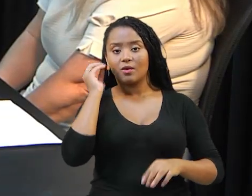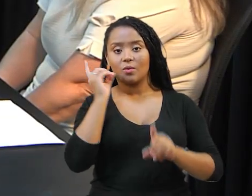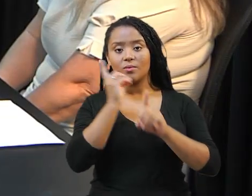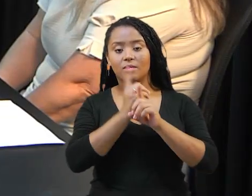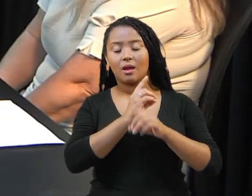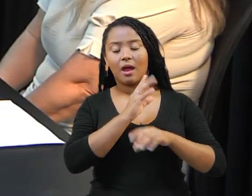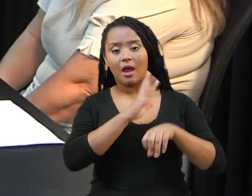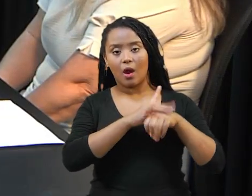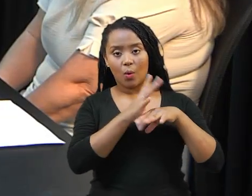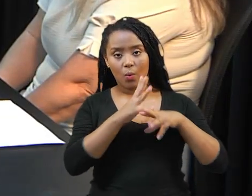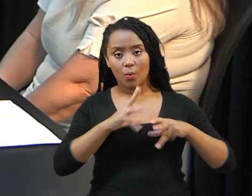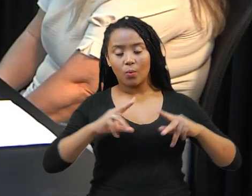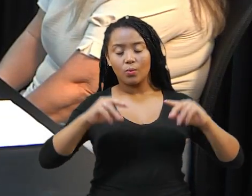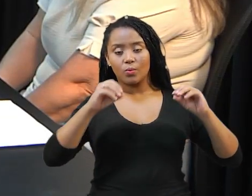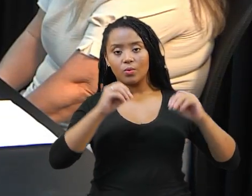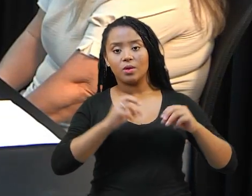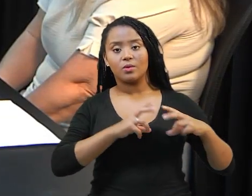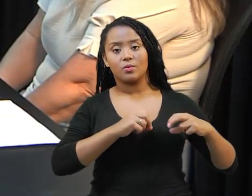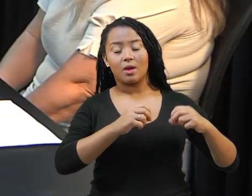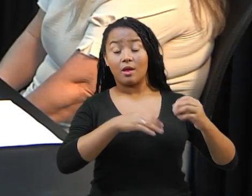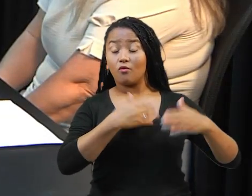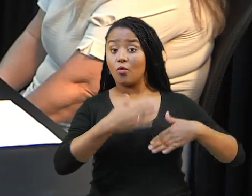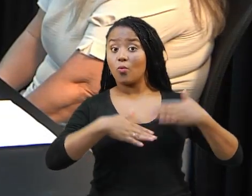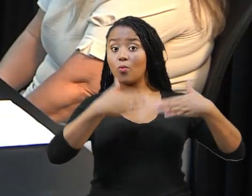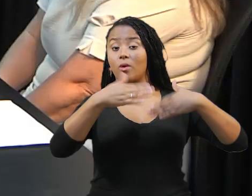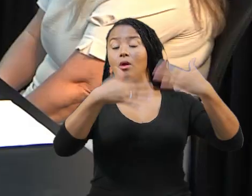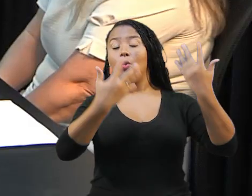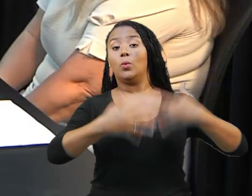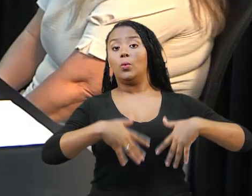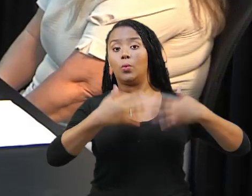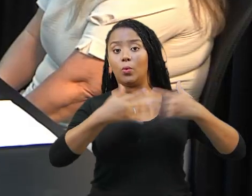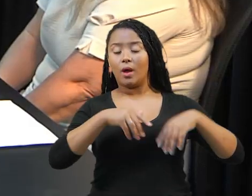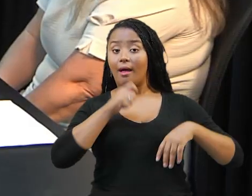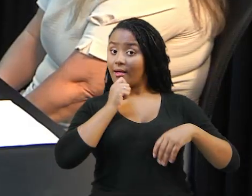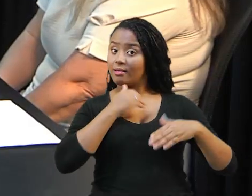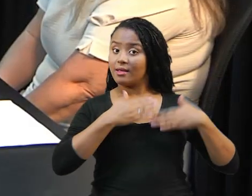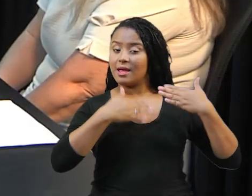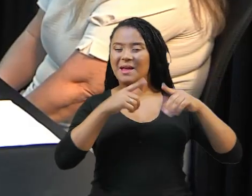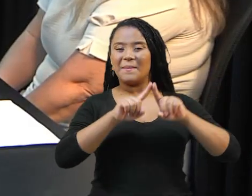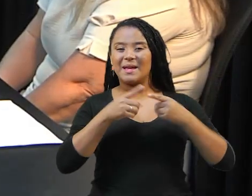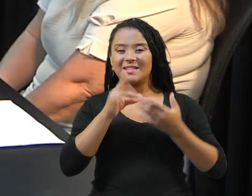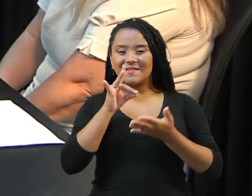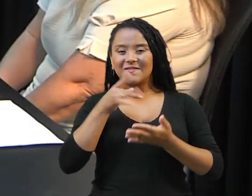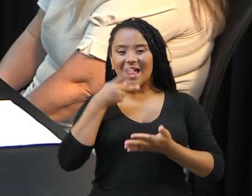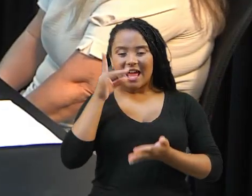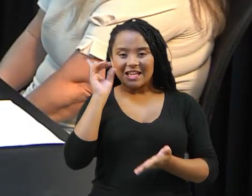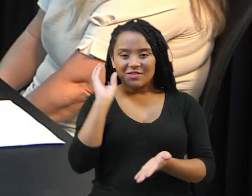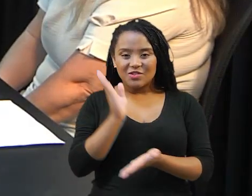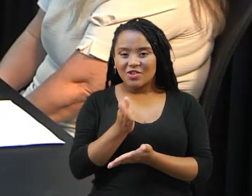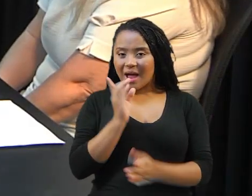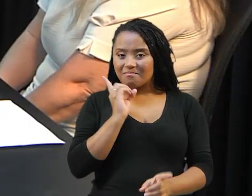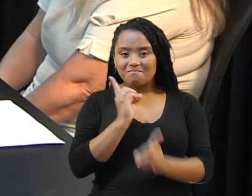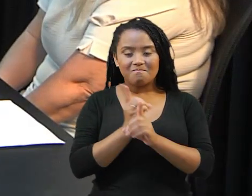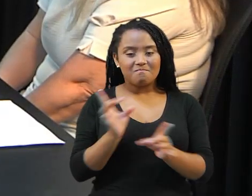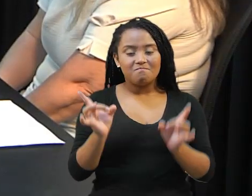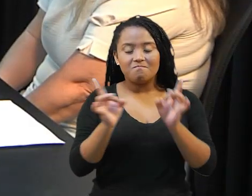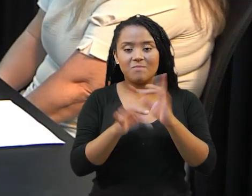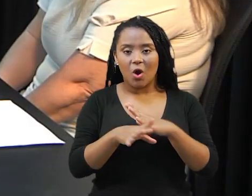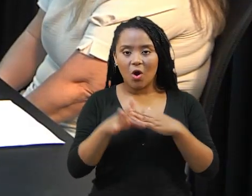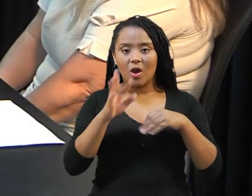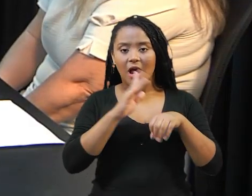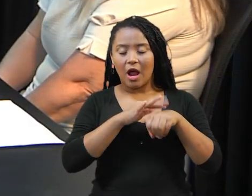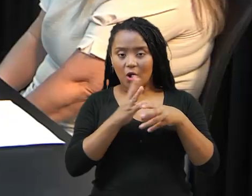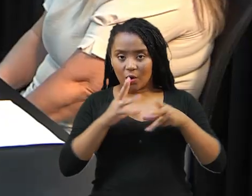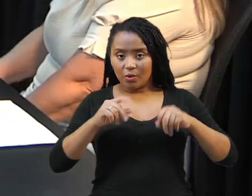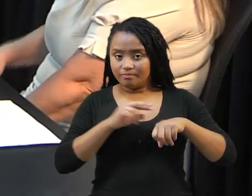Para tentar a cura mesmo do câncer. Evoluiu muito, está evoluindo, mas ainda falar em cura absoluta, ainda não. Então, como